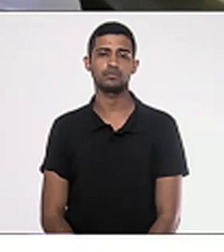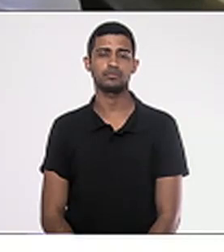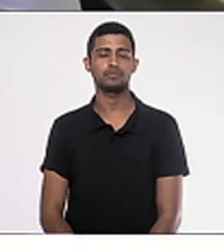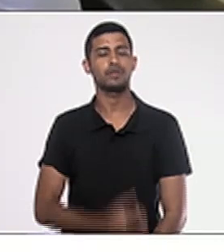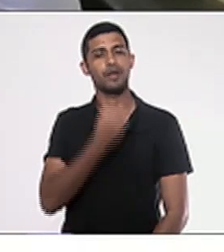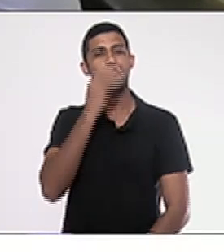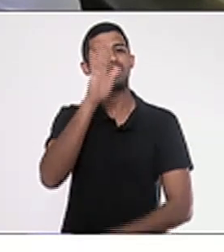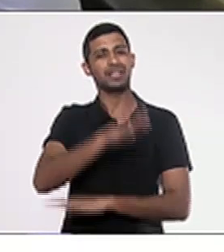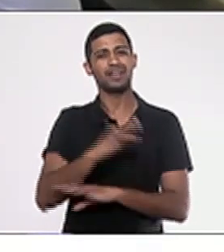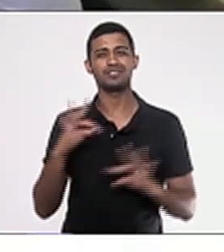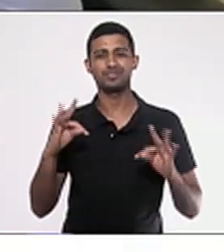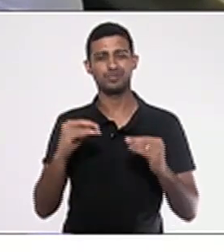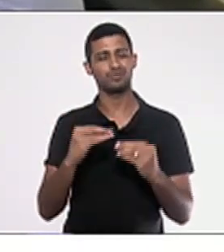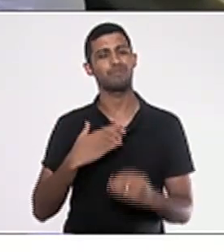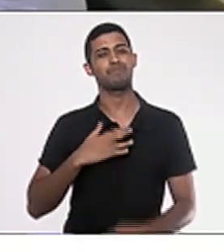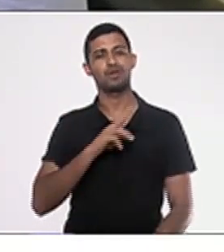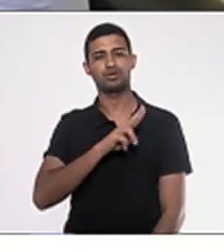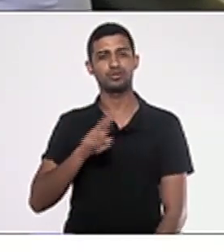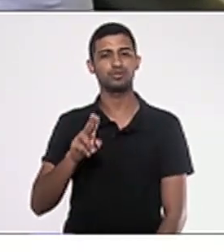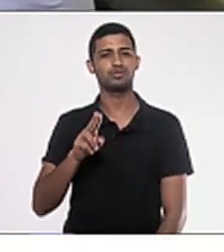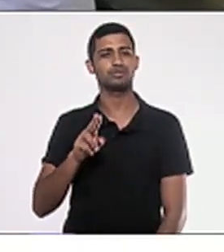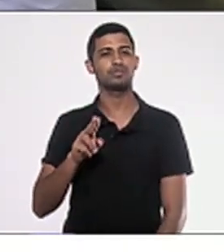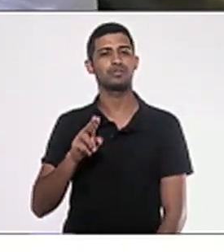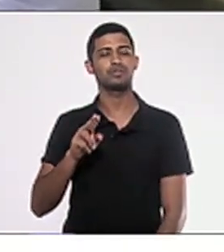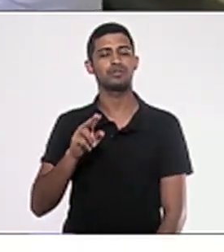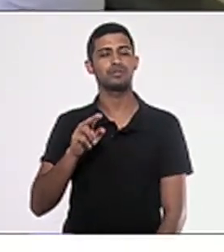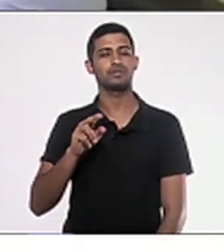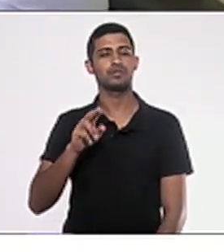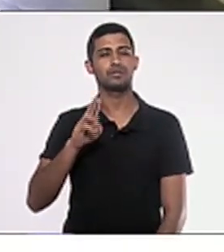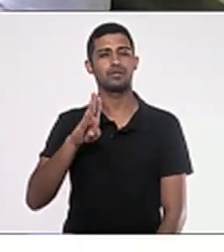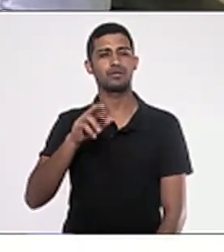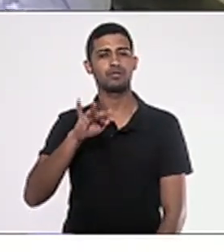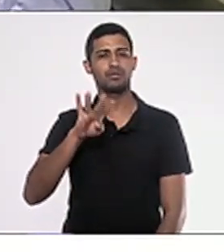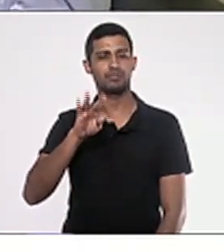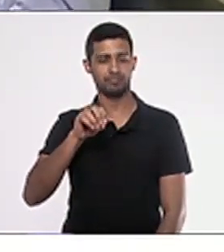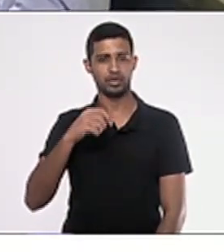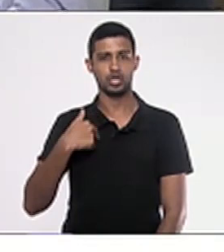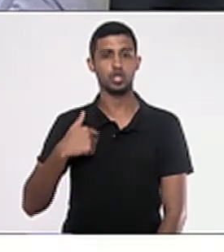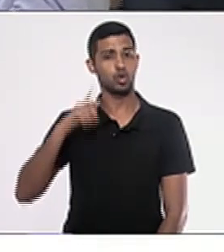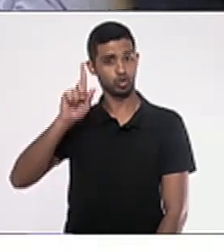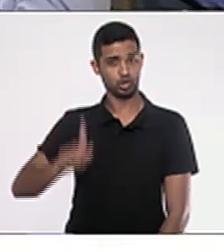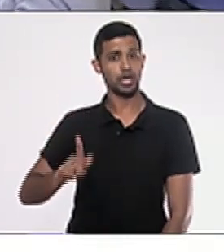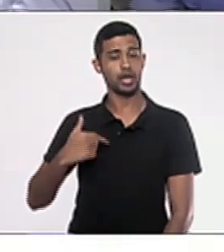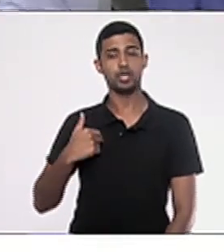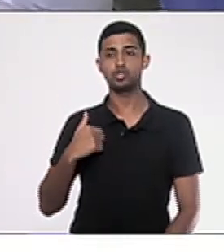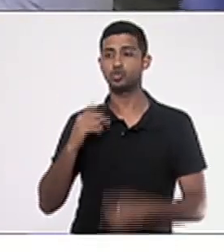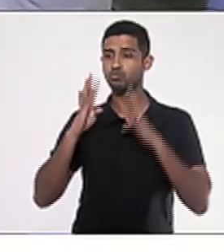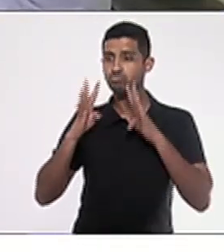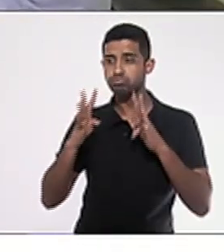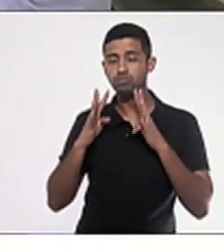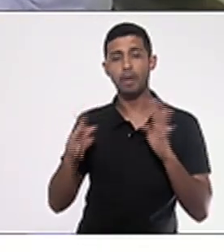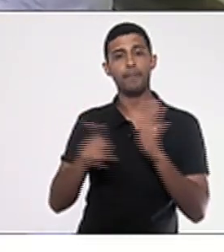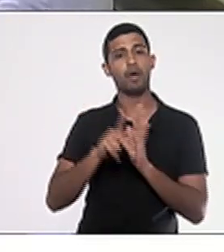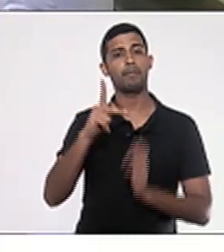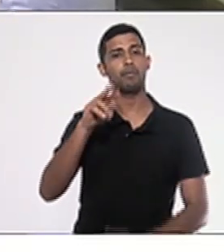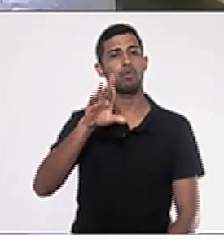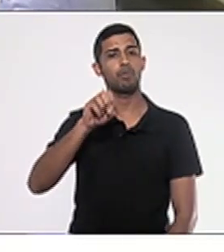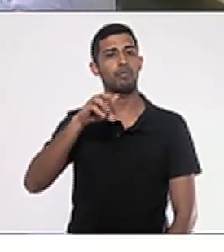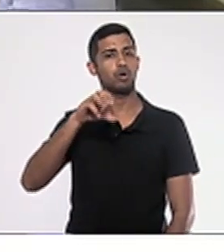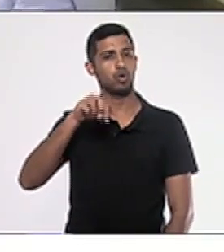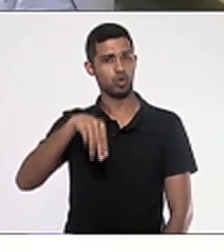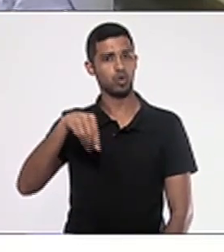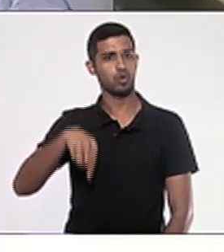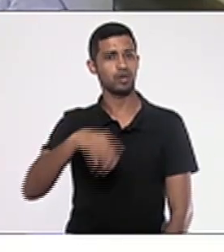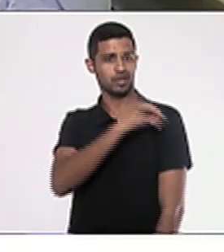Uma boa tarde a todos. Meu nome é Wellington Brito, sou gerente de atendimento do PROCON Municipal, mais conhecido